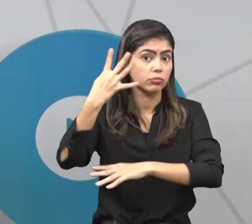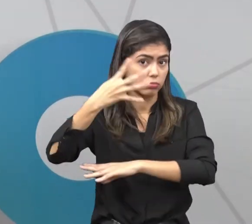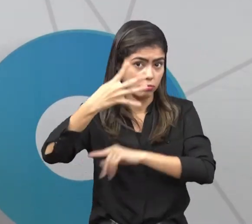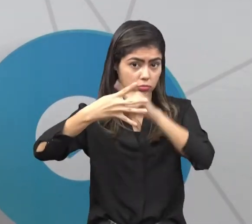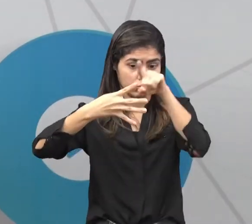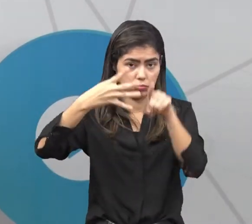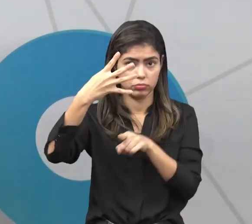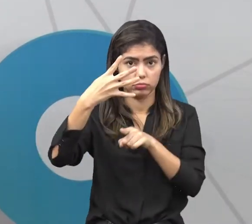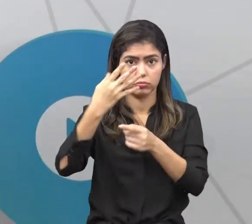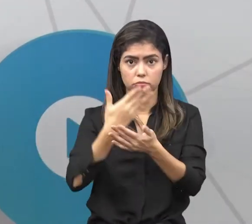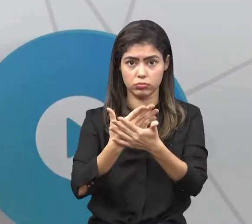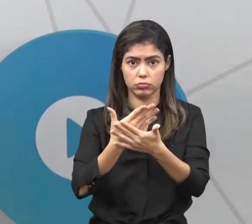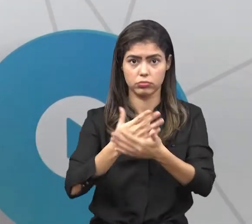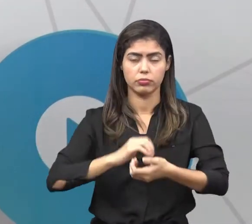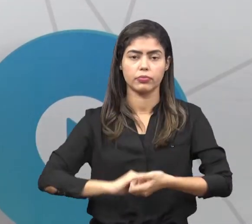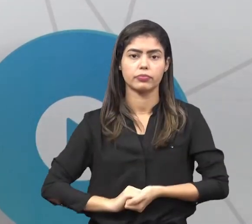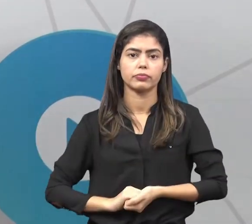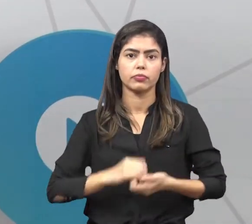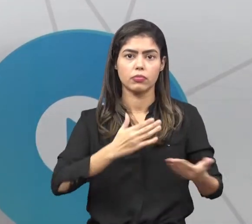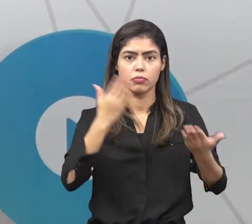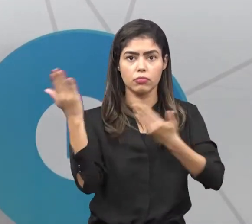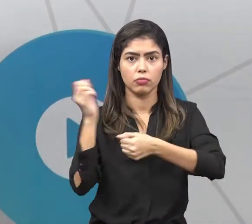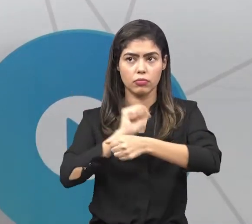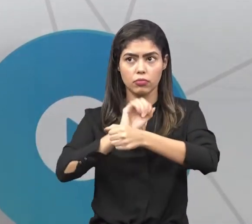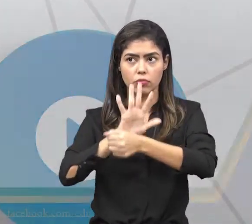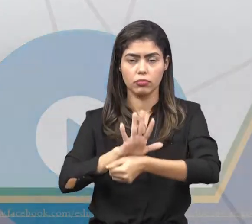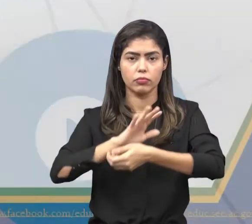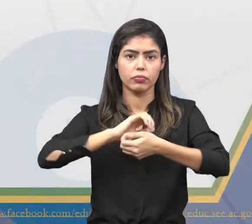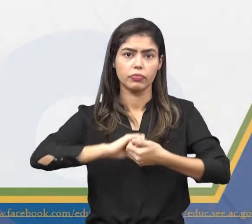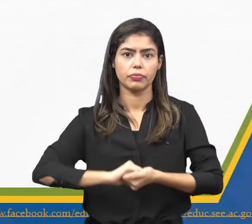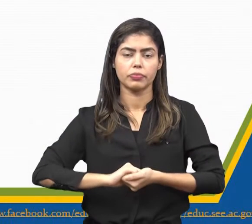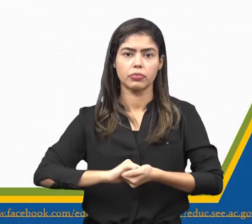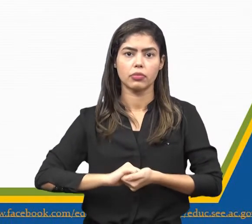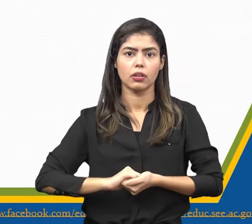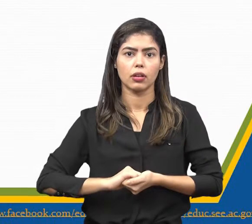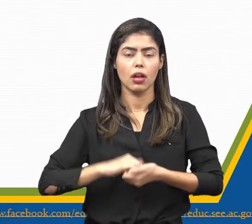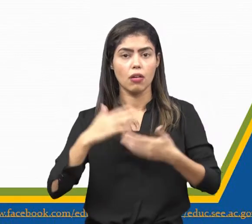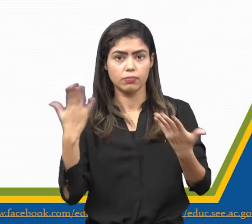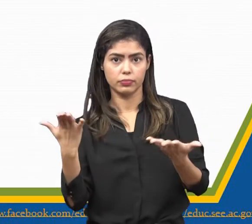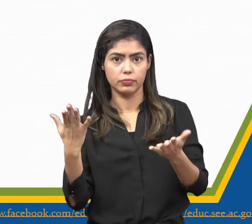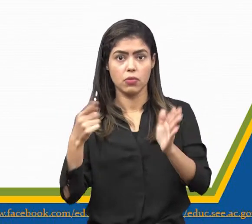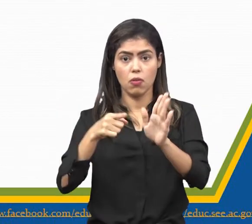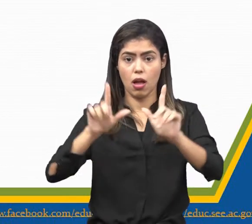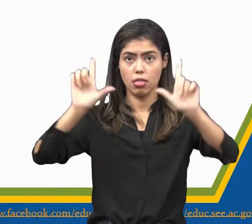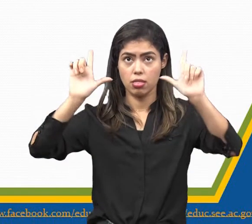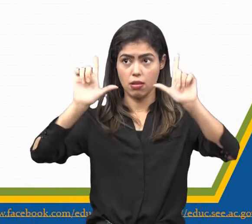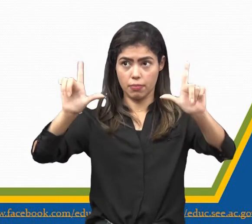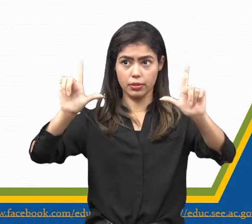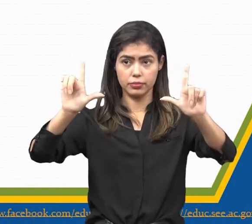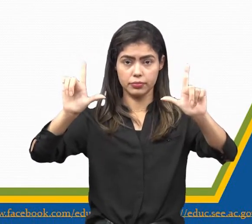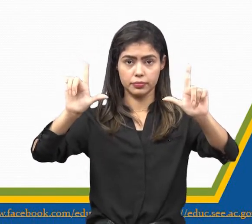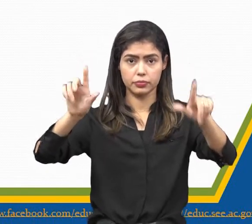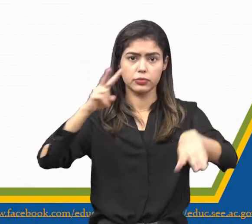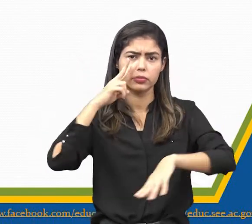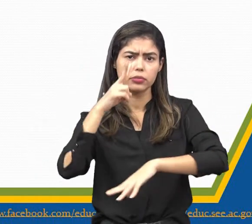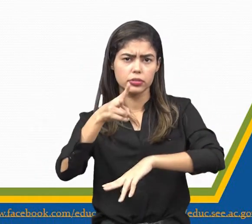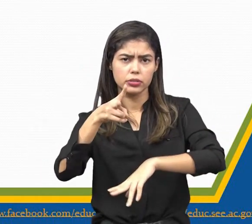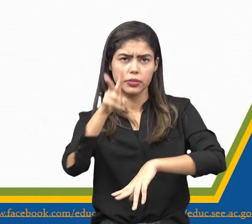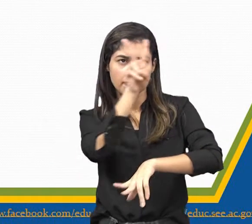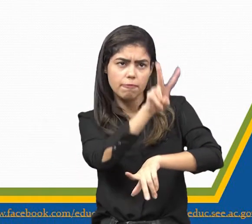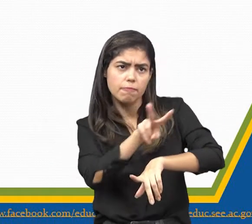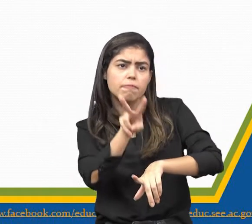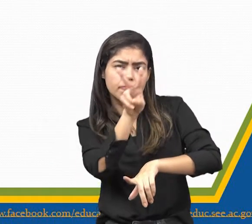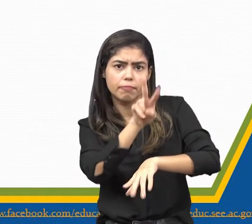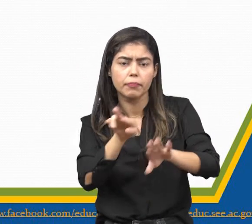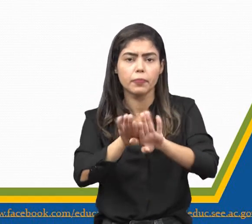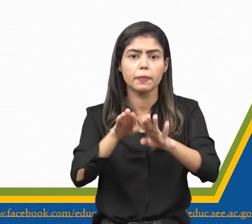deles. Acompanhe aqui comigo no slide. Olha só, eu coloquei essa tabelinha aqui para você